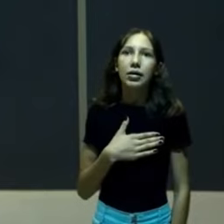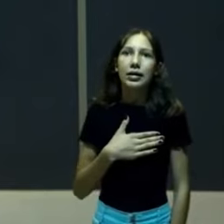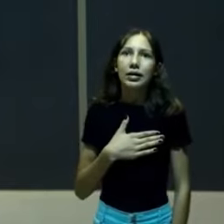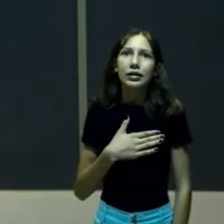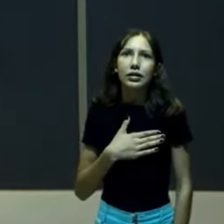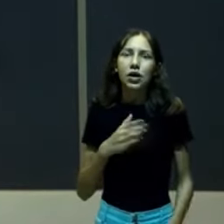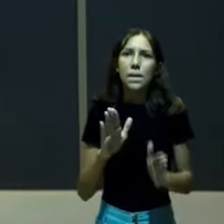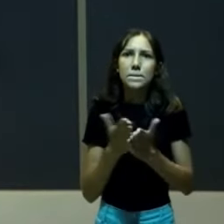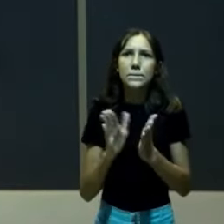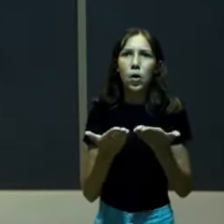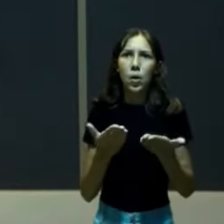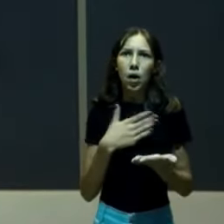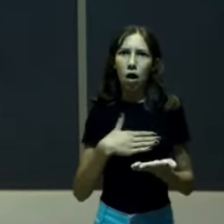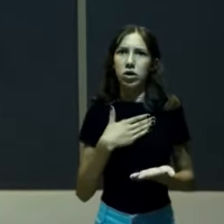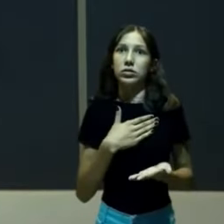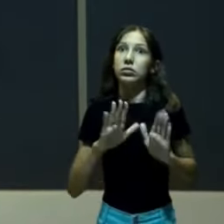depois me procura, eu quero orar por você.